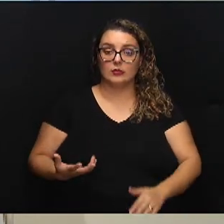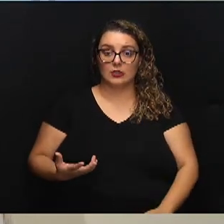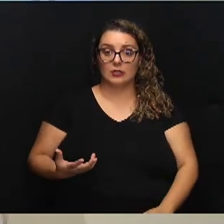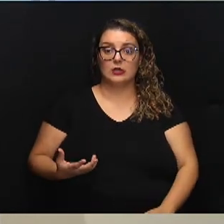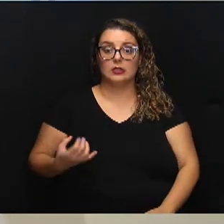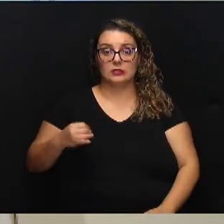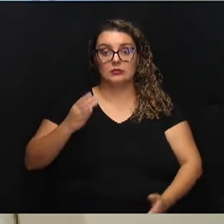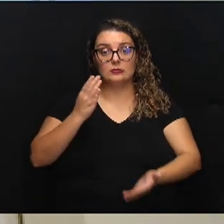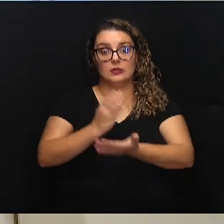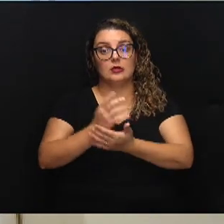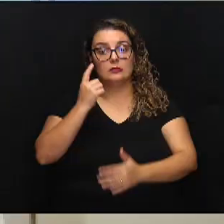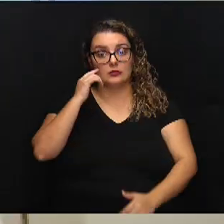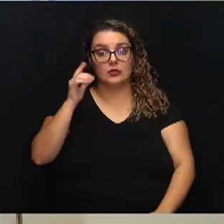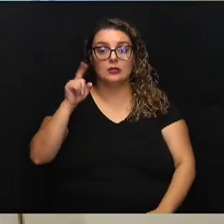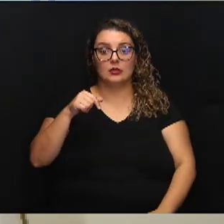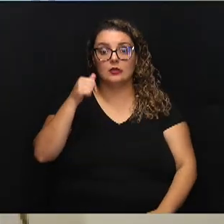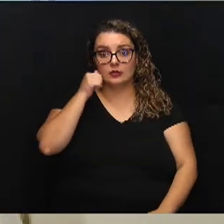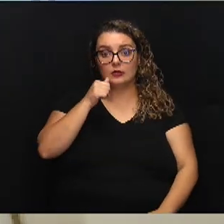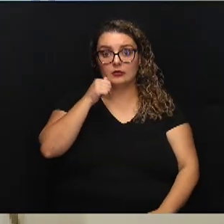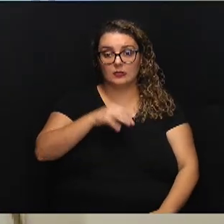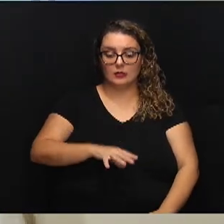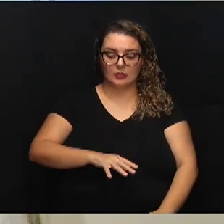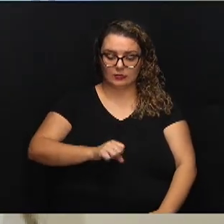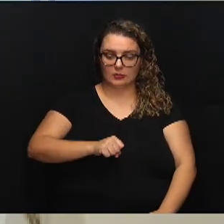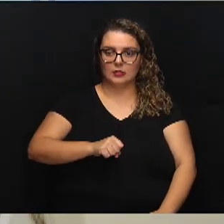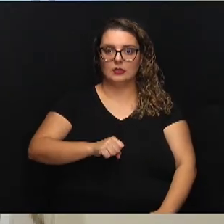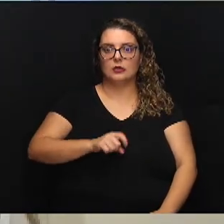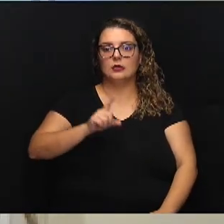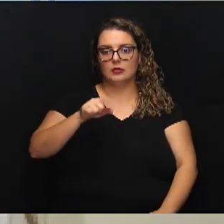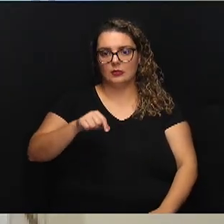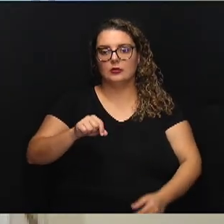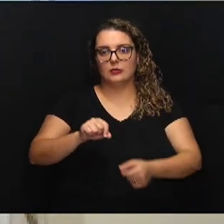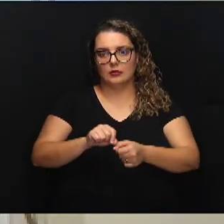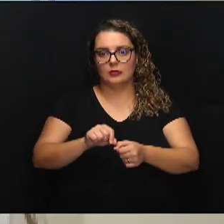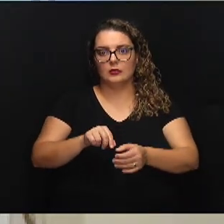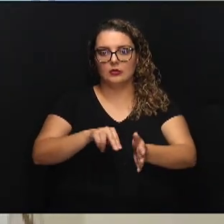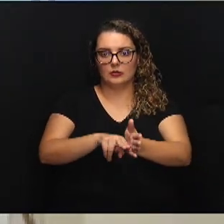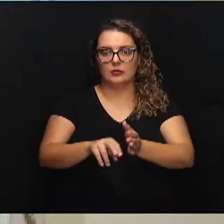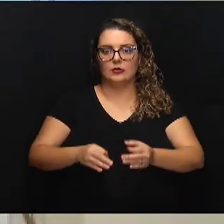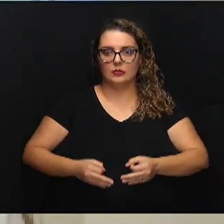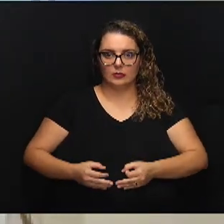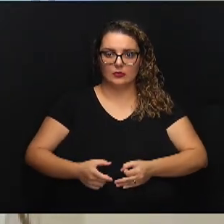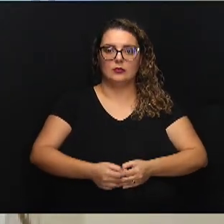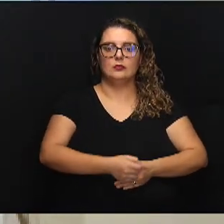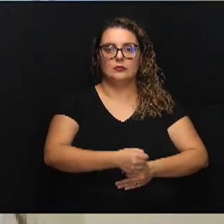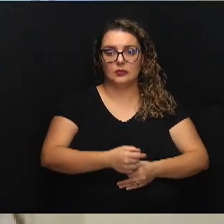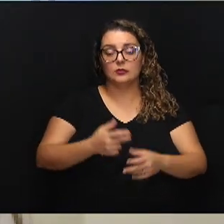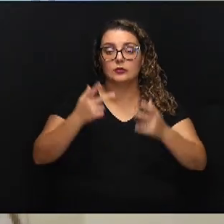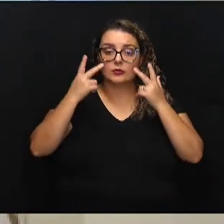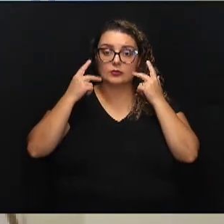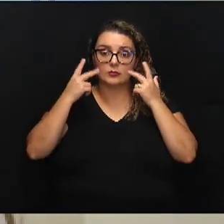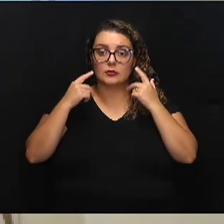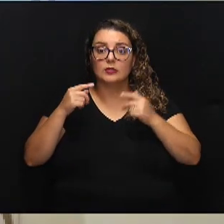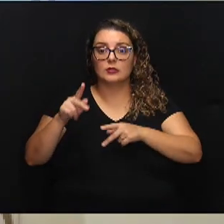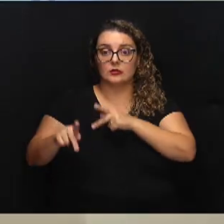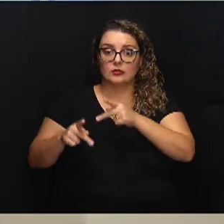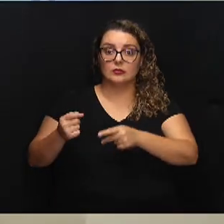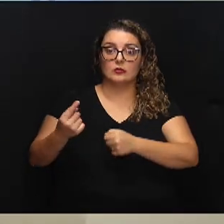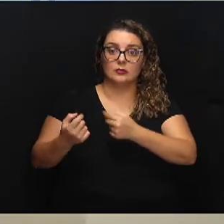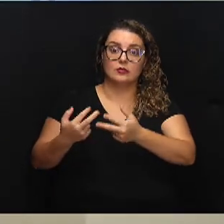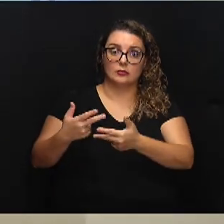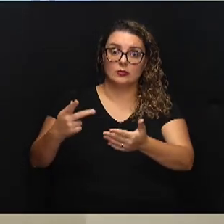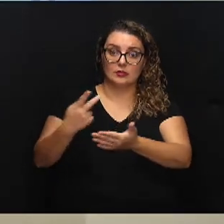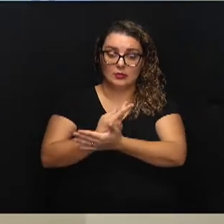parar para pensar, geralmente são mulheres na menopausa em que a gente faz o diagnóstico do câncer de ovário. Ou seja, geralmente nessa população que tem alguma coisa